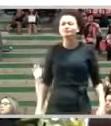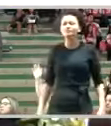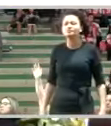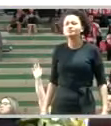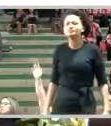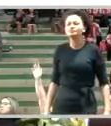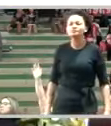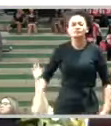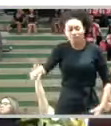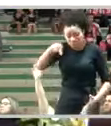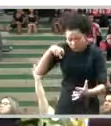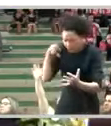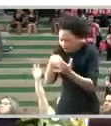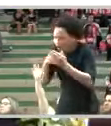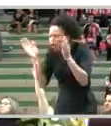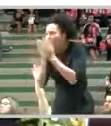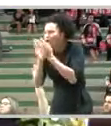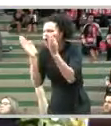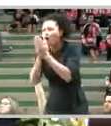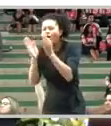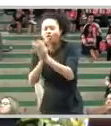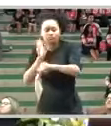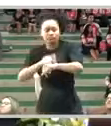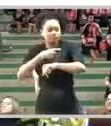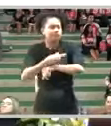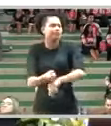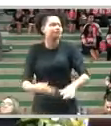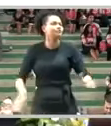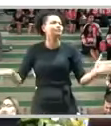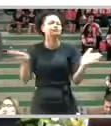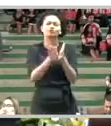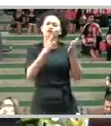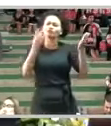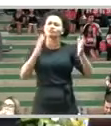e orem a Deus, que a hora chegou.